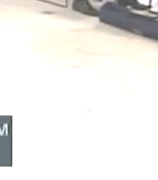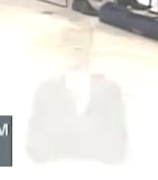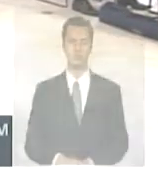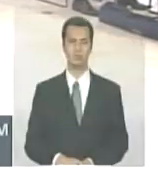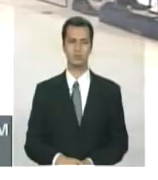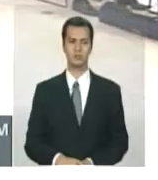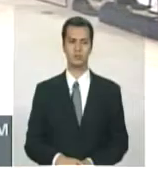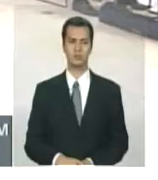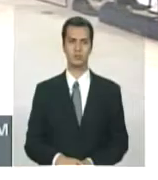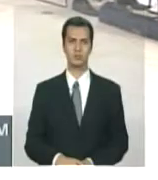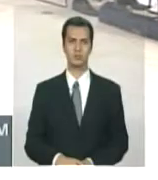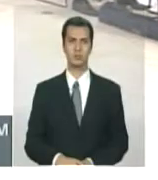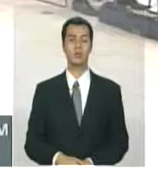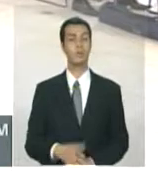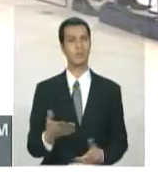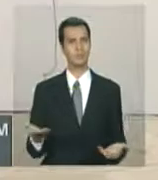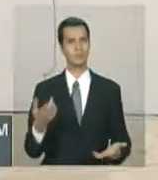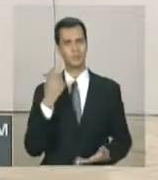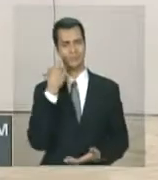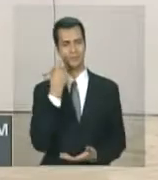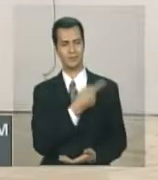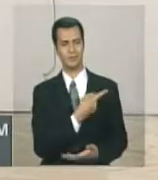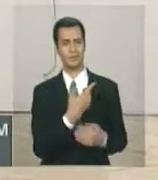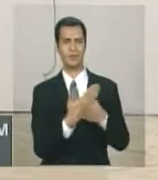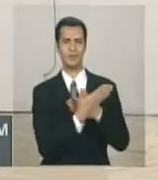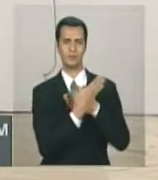Olha os universitários aqui me ajudando.